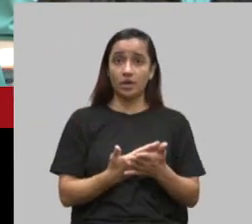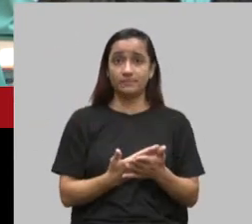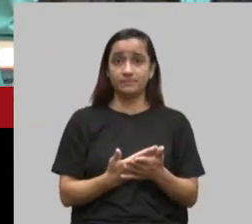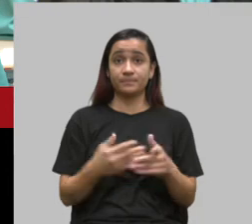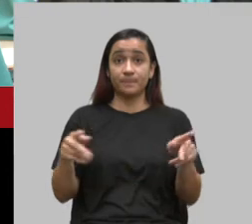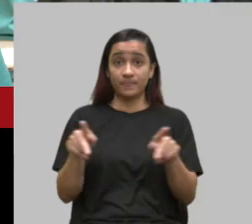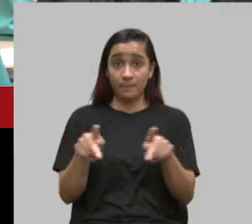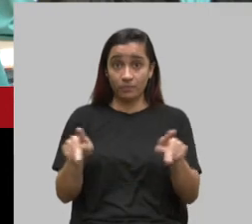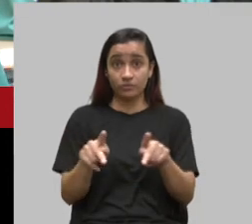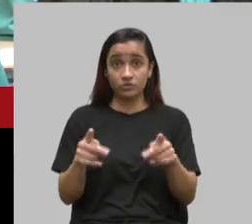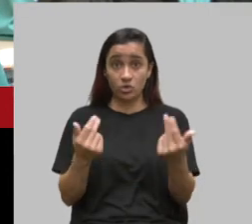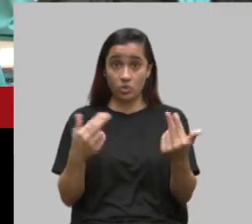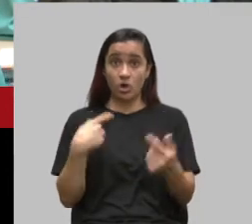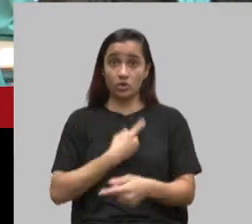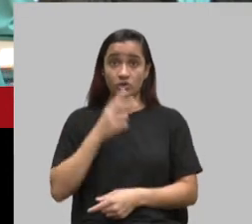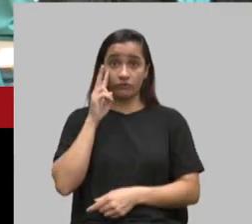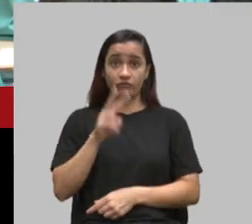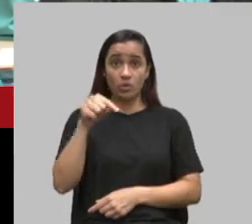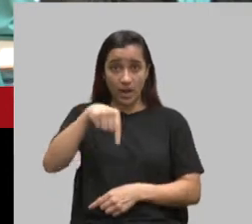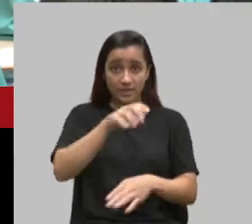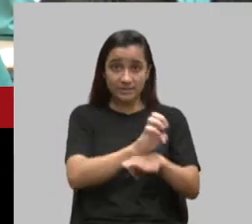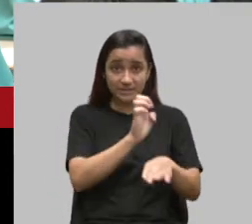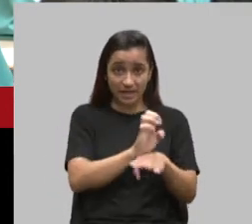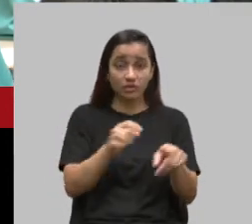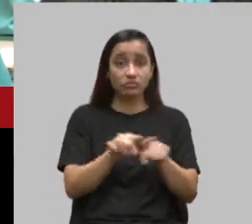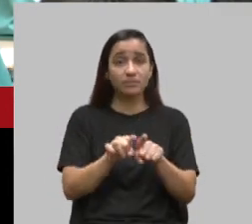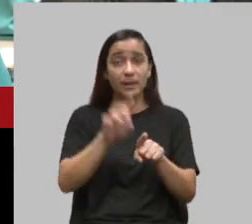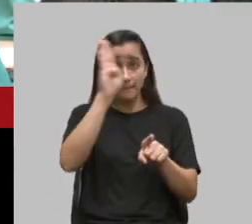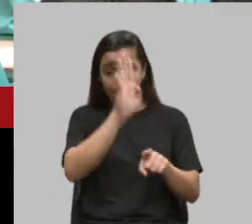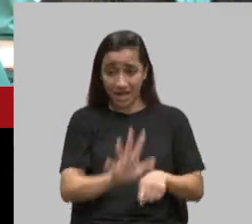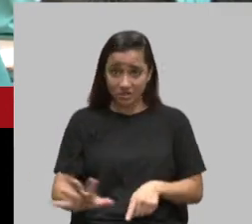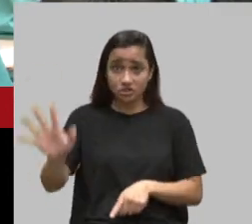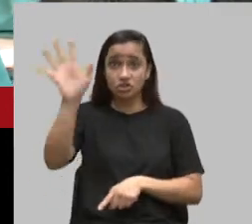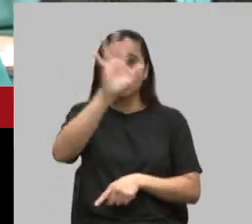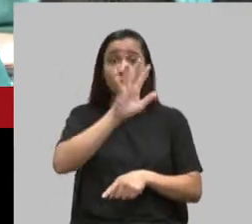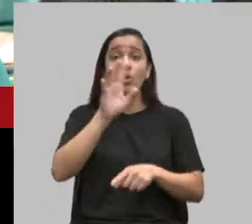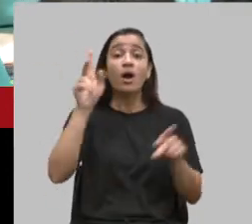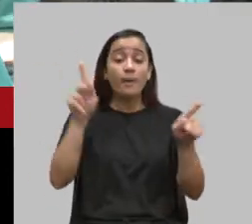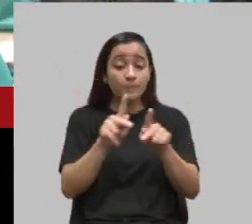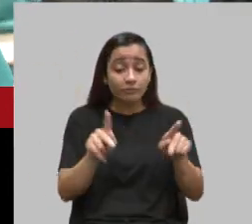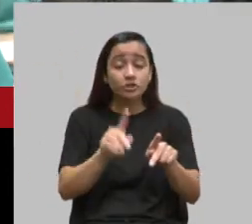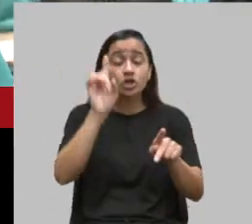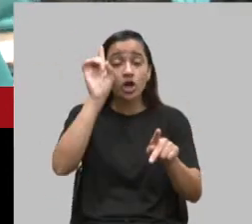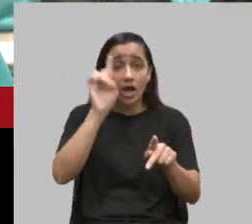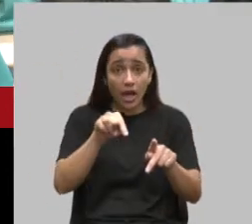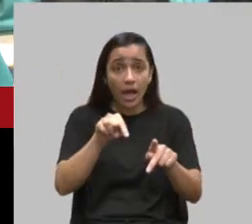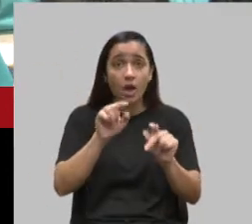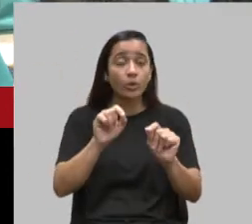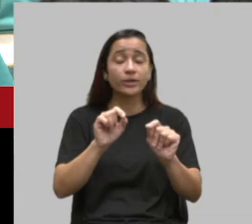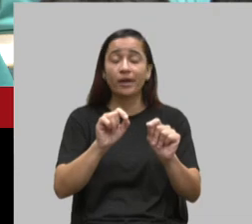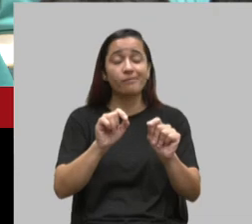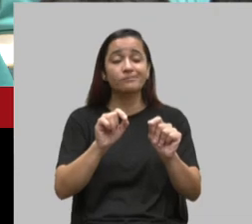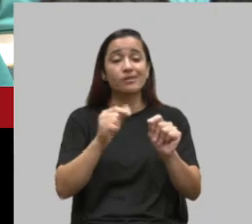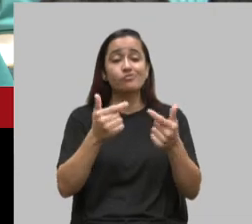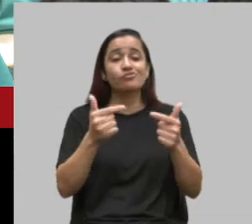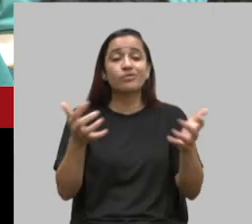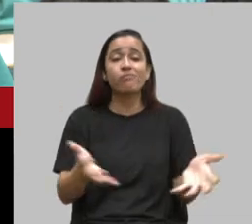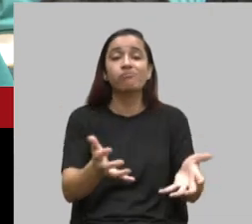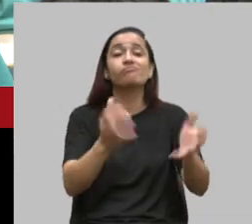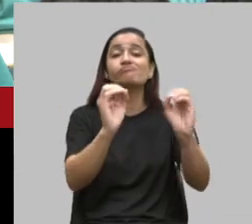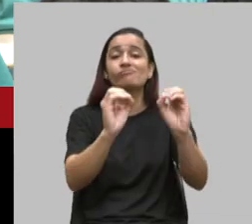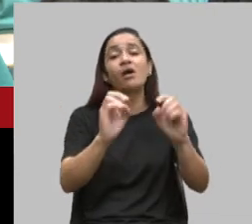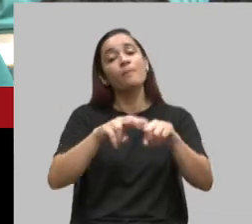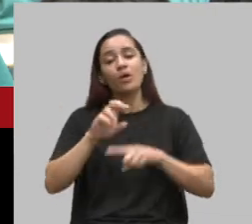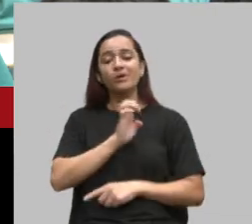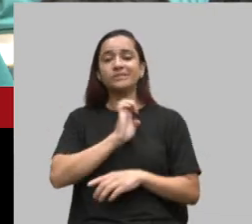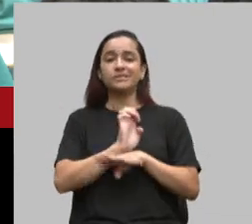a gente vê aqui no nosso estado e no geral no Brasil ele é totalmente desmotivado por parte do Estado tanto pelo